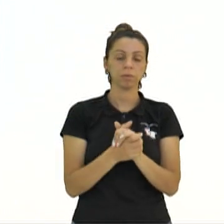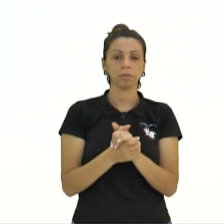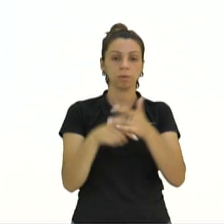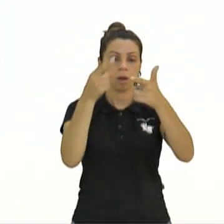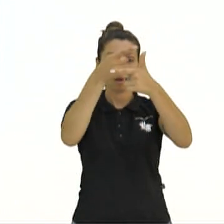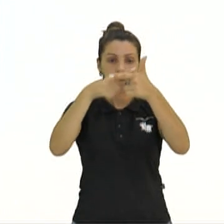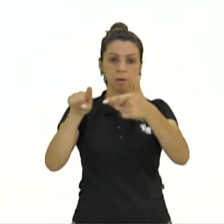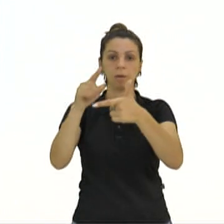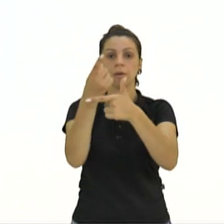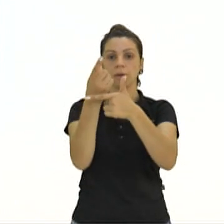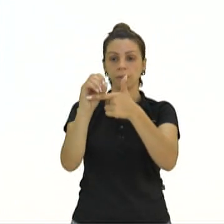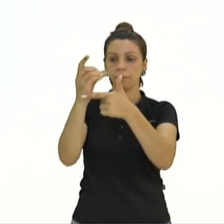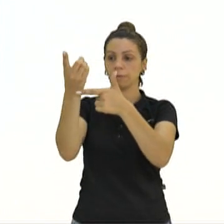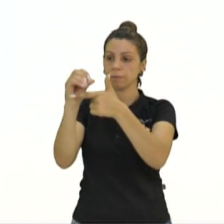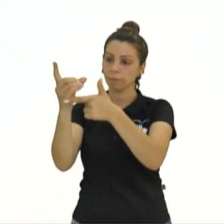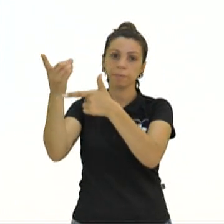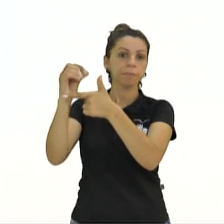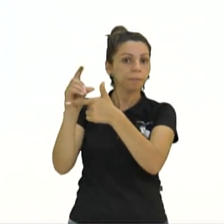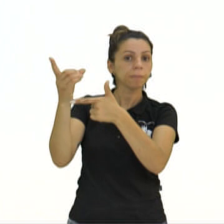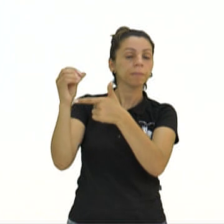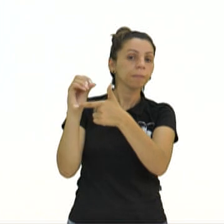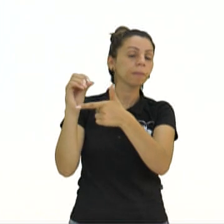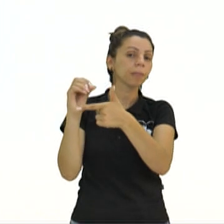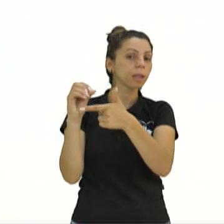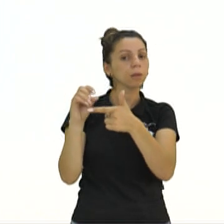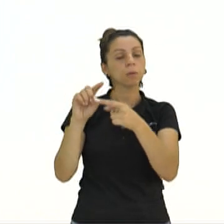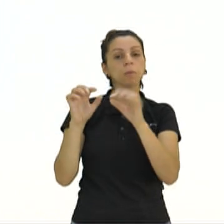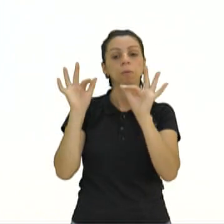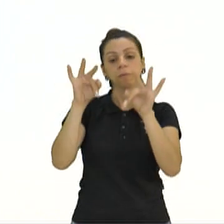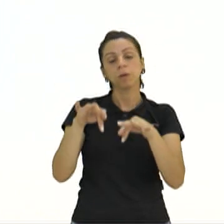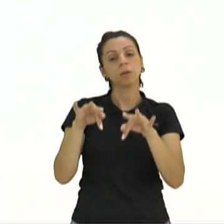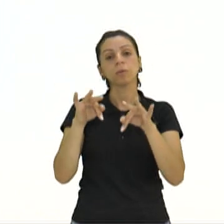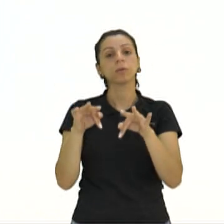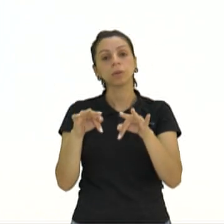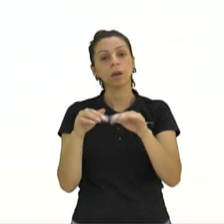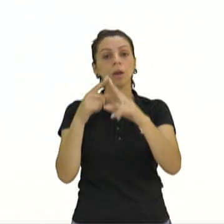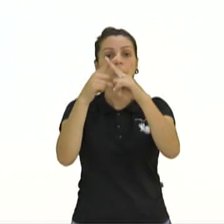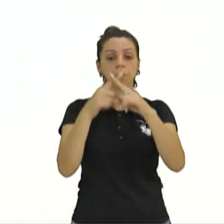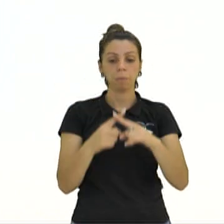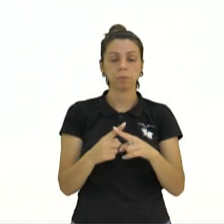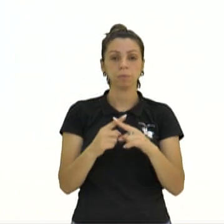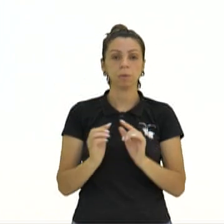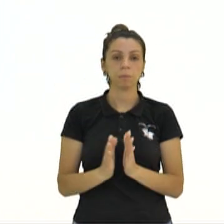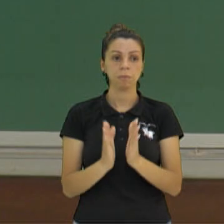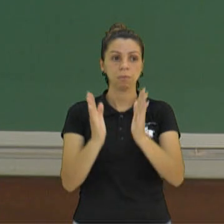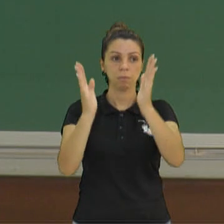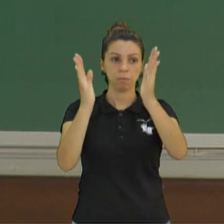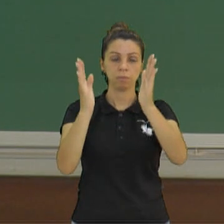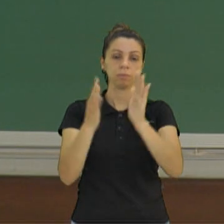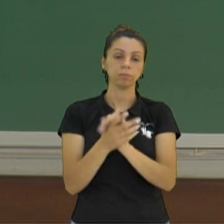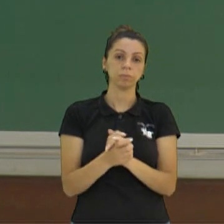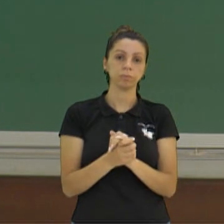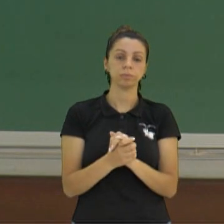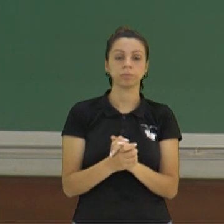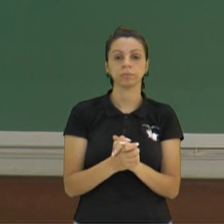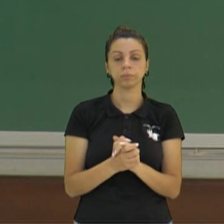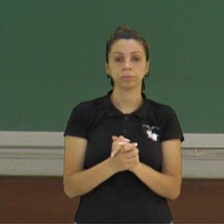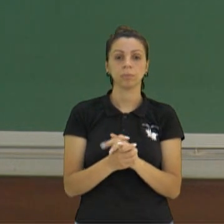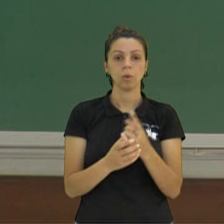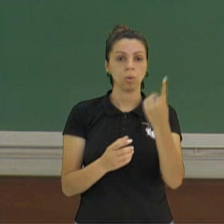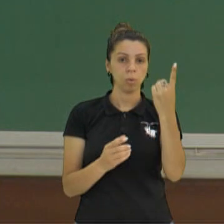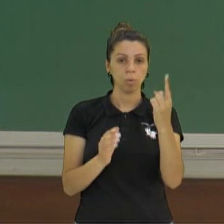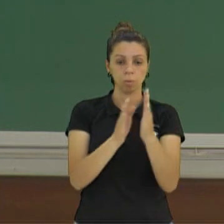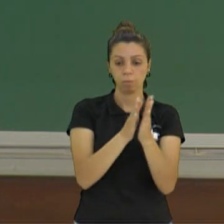No final, esse tanto de 10 que eu usei para dividir, eu multiplico. E daí eu tenho o meu número em notação científica. Um número menor do que 10 e maior do que